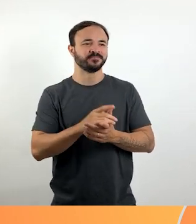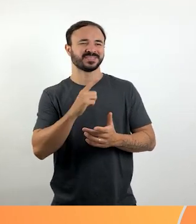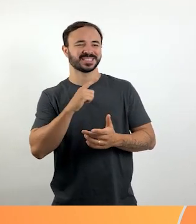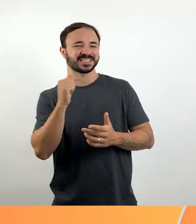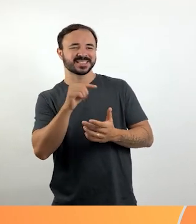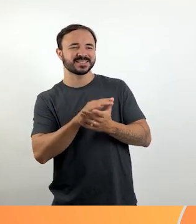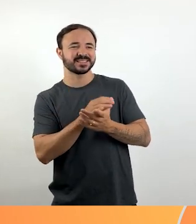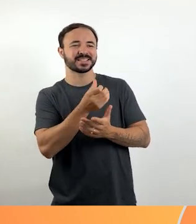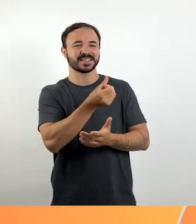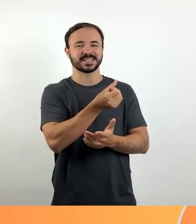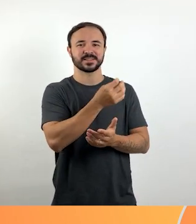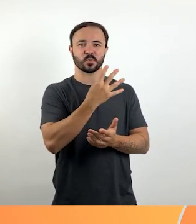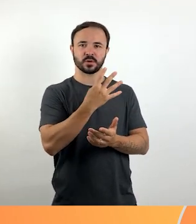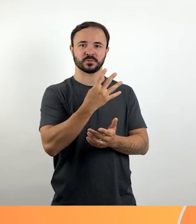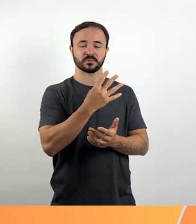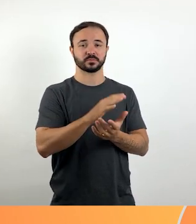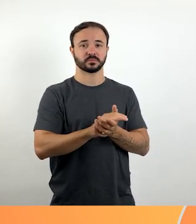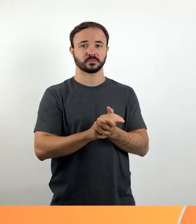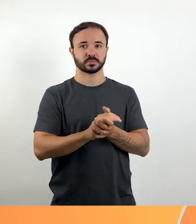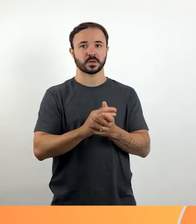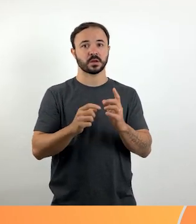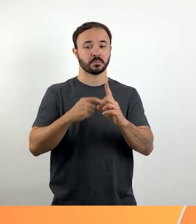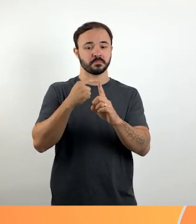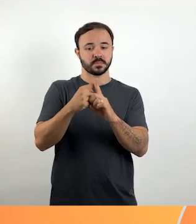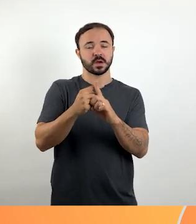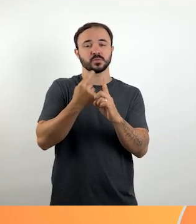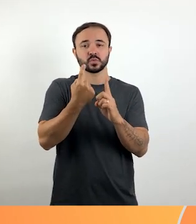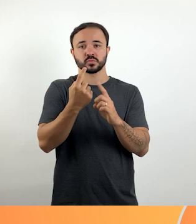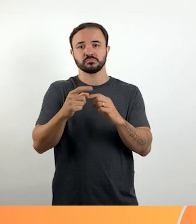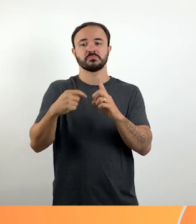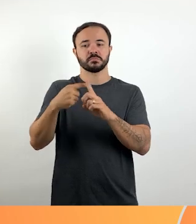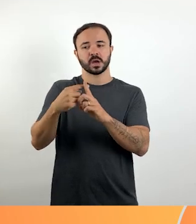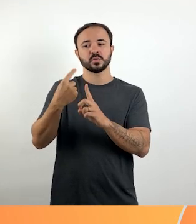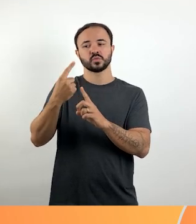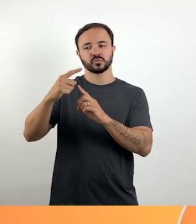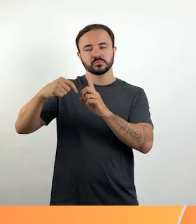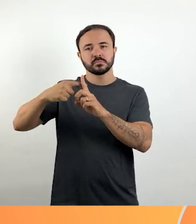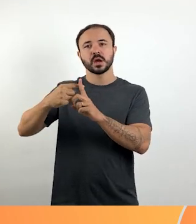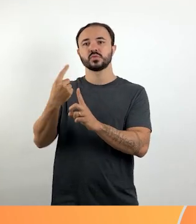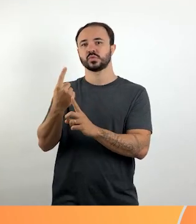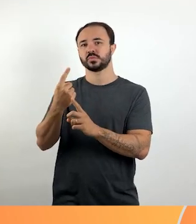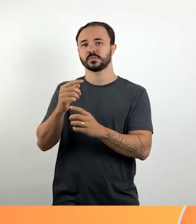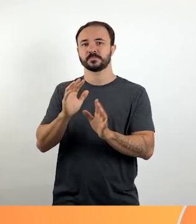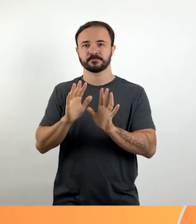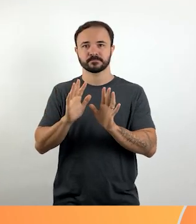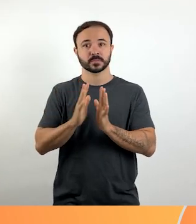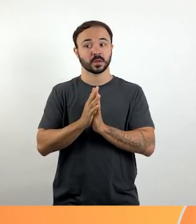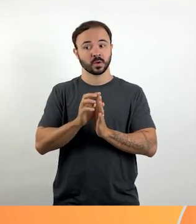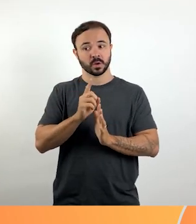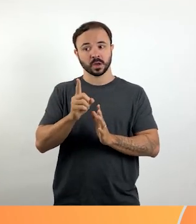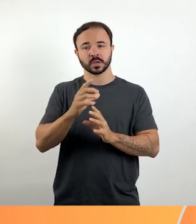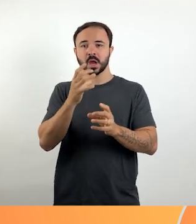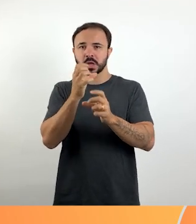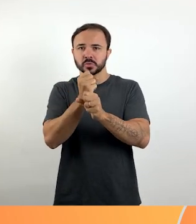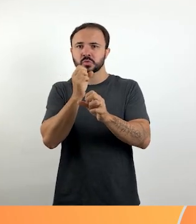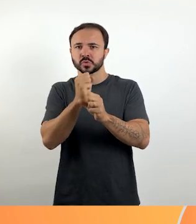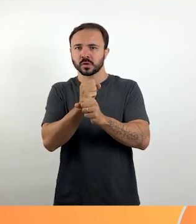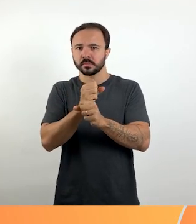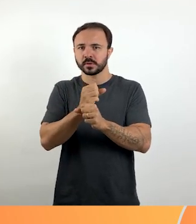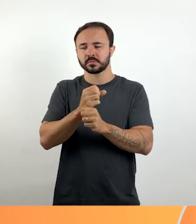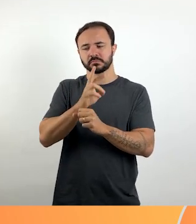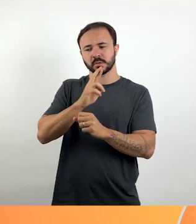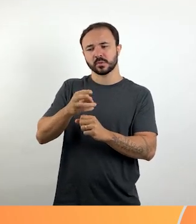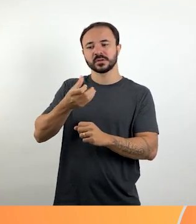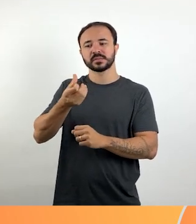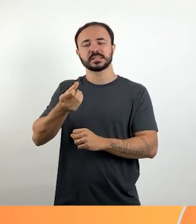64 mais 1, mais 1, mais 1. Olha só, a soma dá certo,